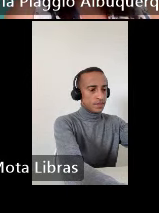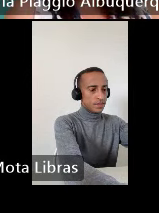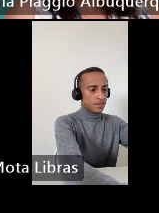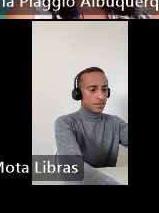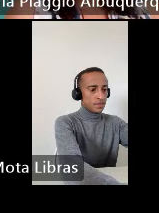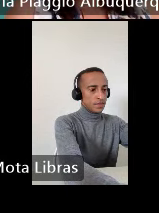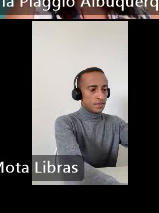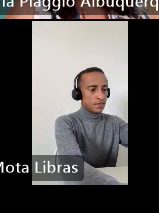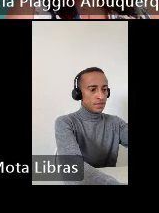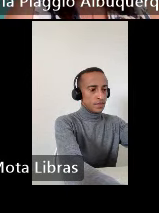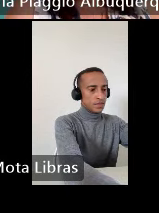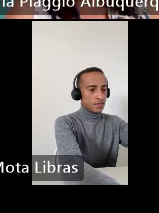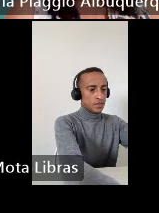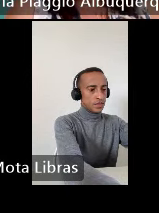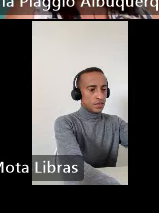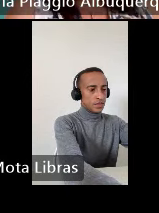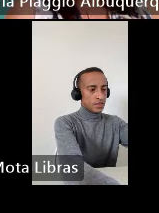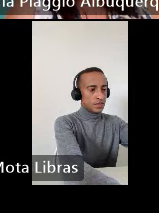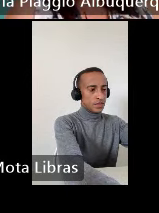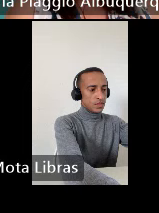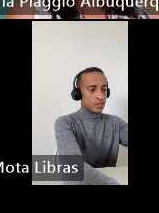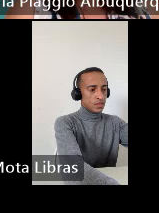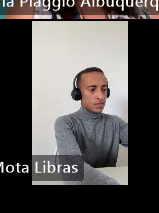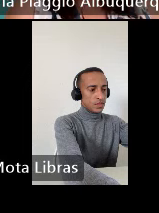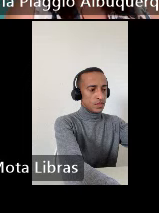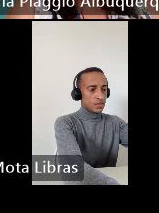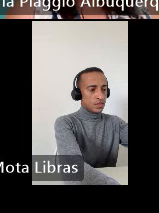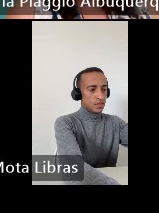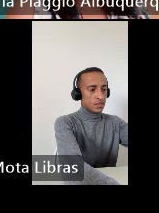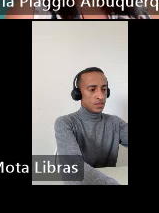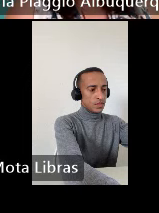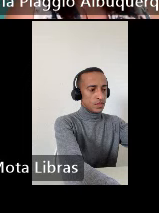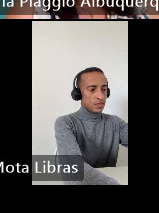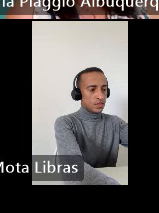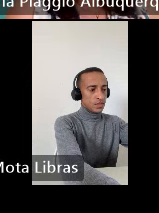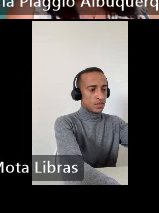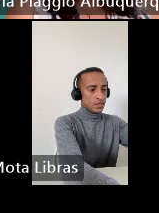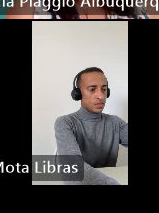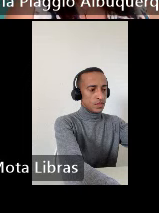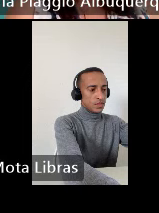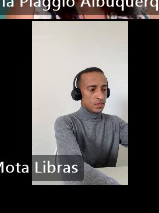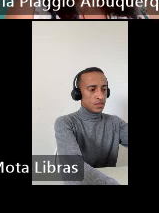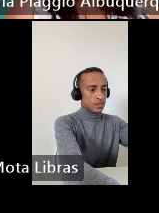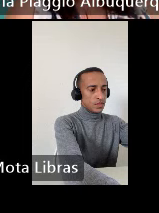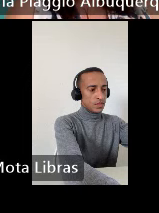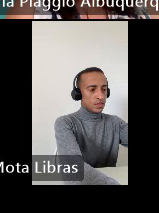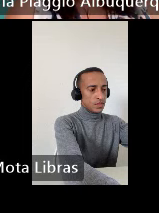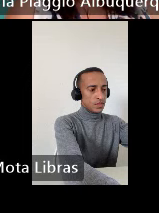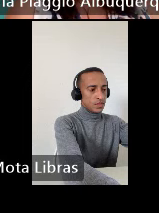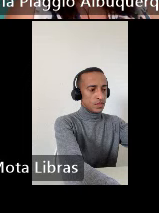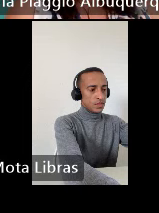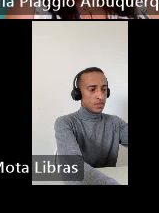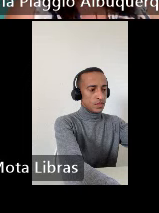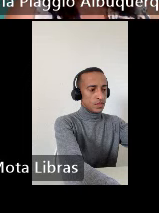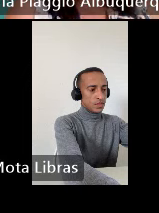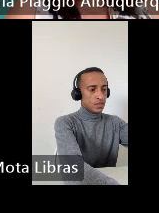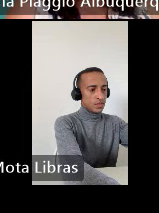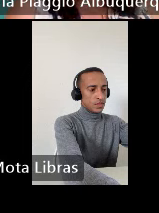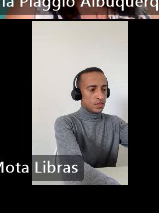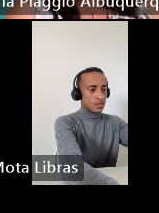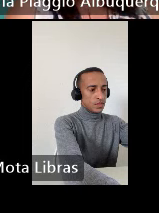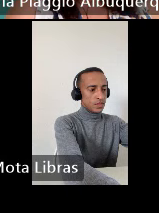eh mas também vai nos ajudar a ajustar o curso das nossas ações quando necessária Então as decisões elas